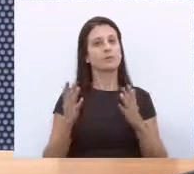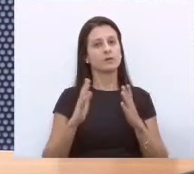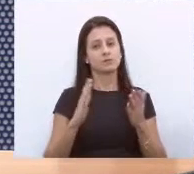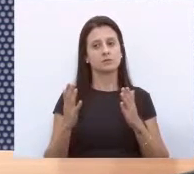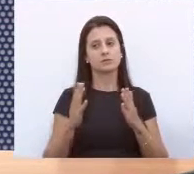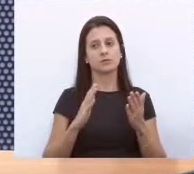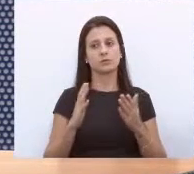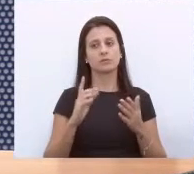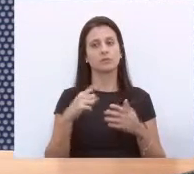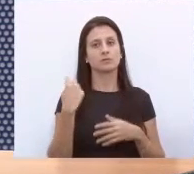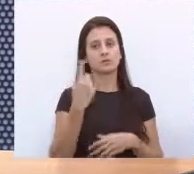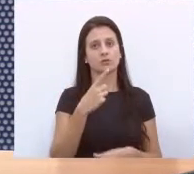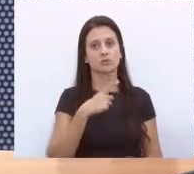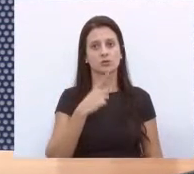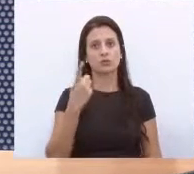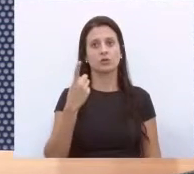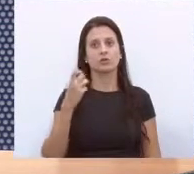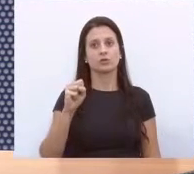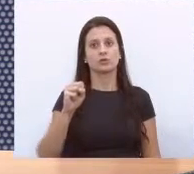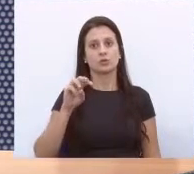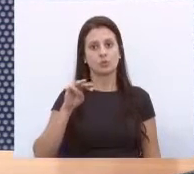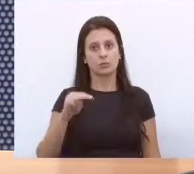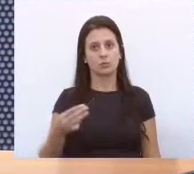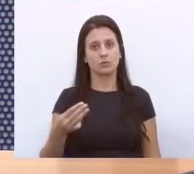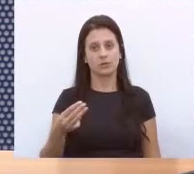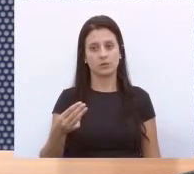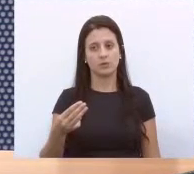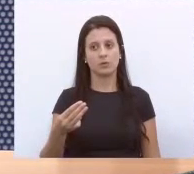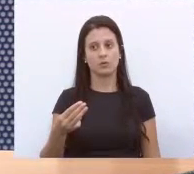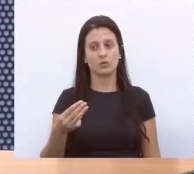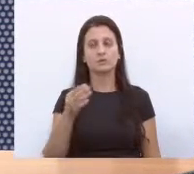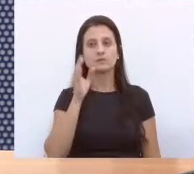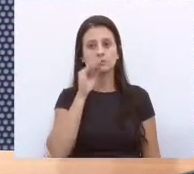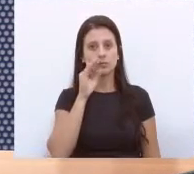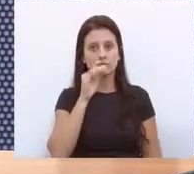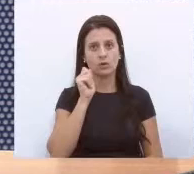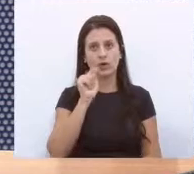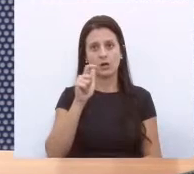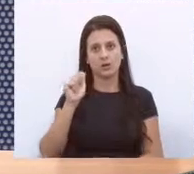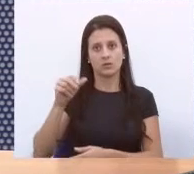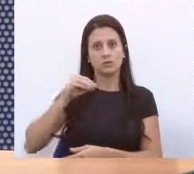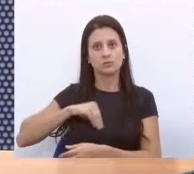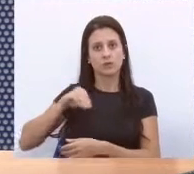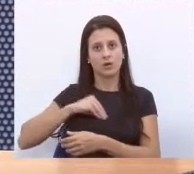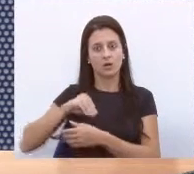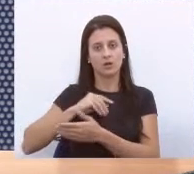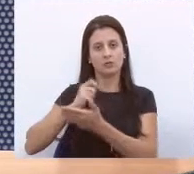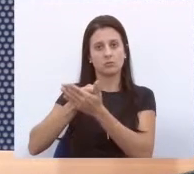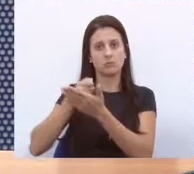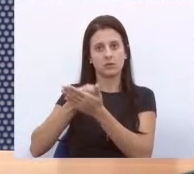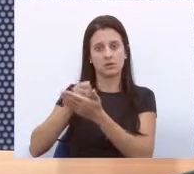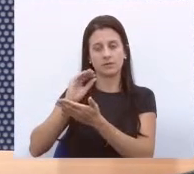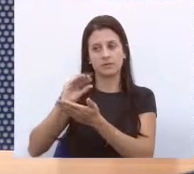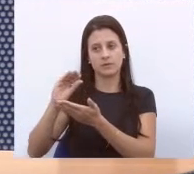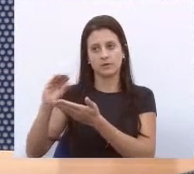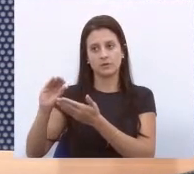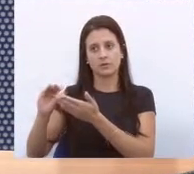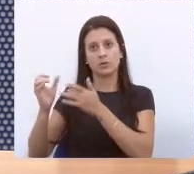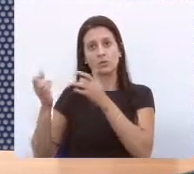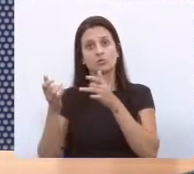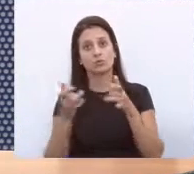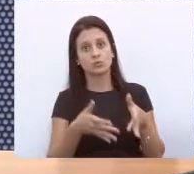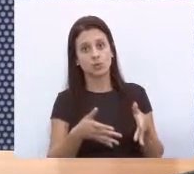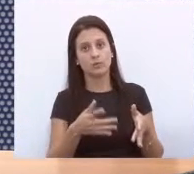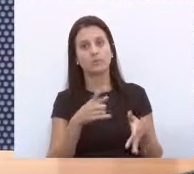nós temos 18 milhões é pagamos de pessoal é de folha né e o restante seria